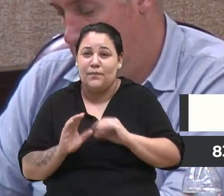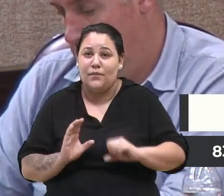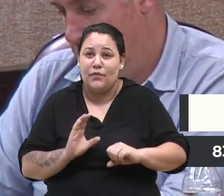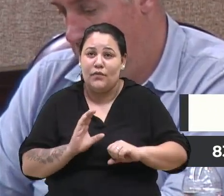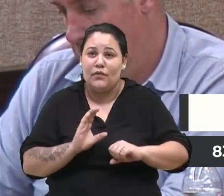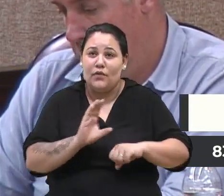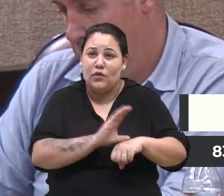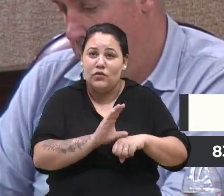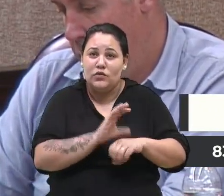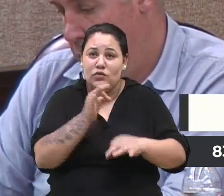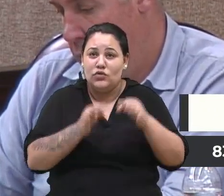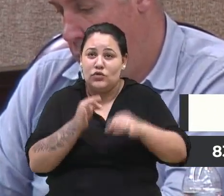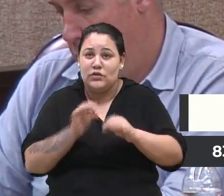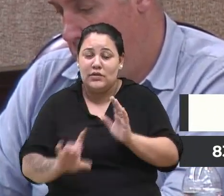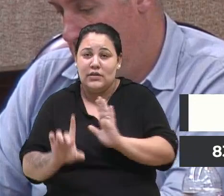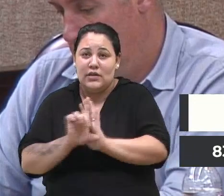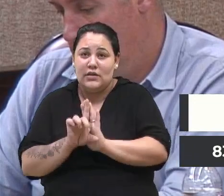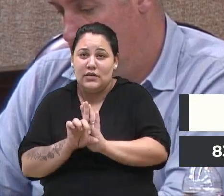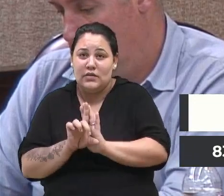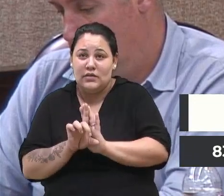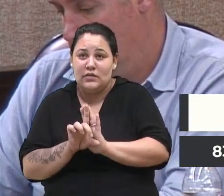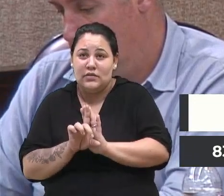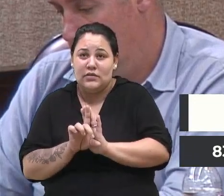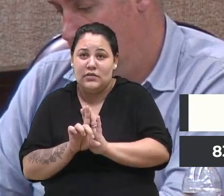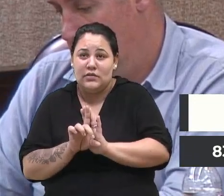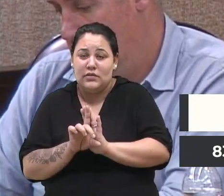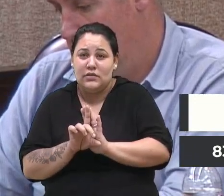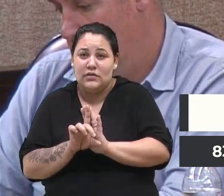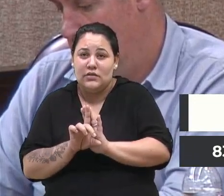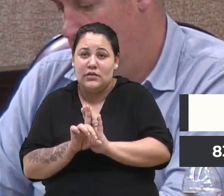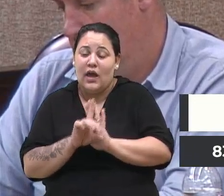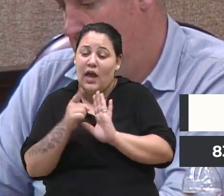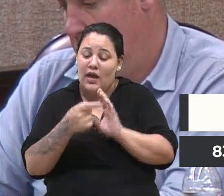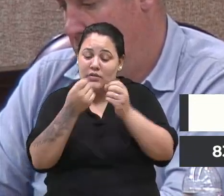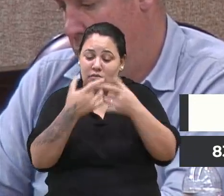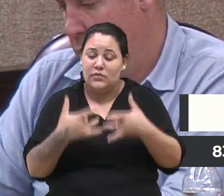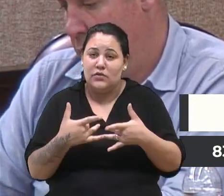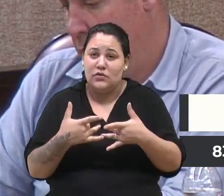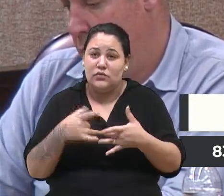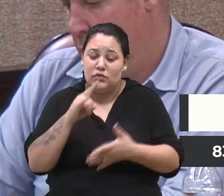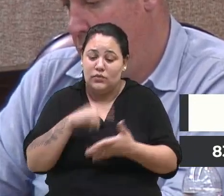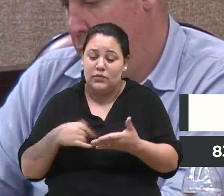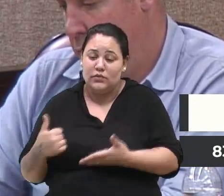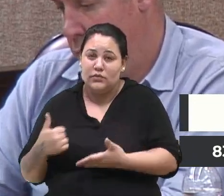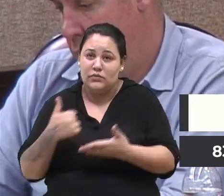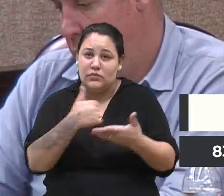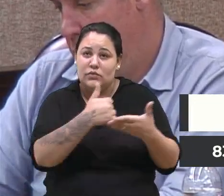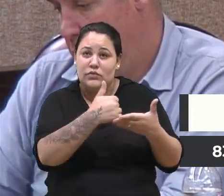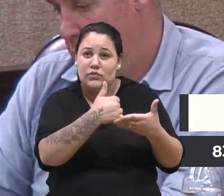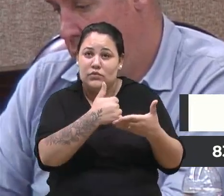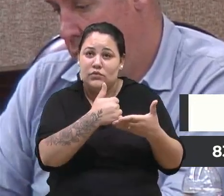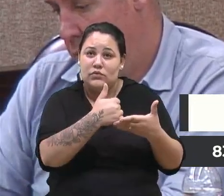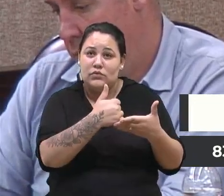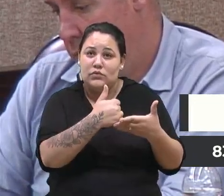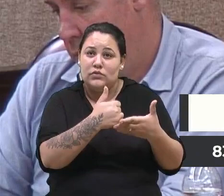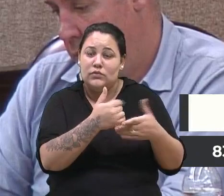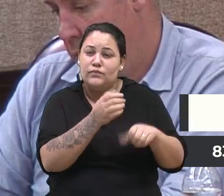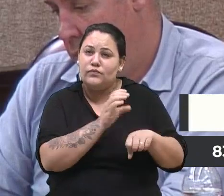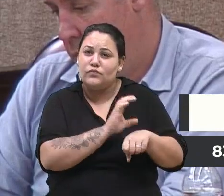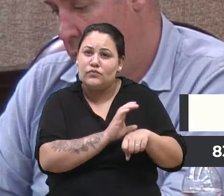Justiça e Legislação, essa emitiu parecer favorável quanto à constitucionalidade da